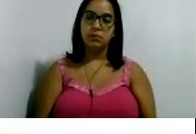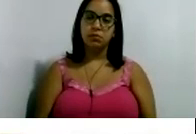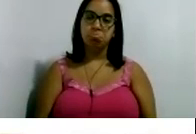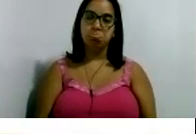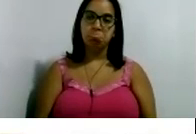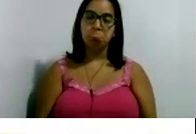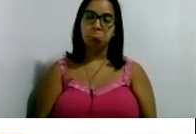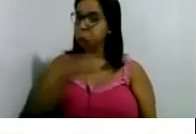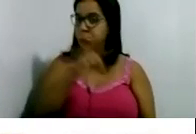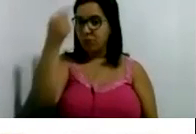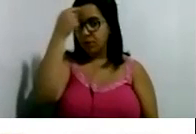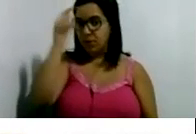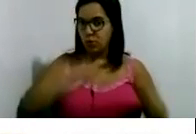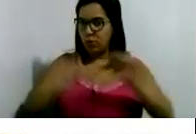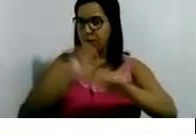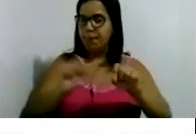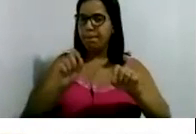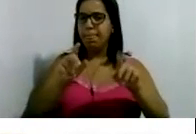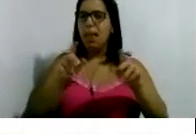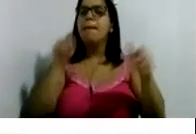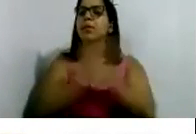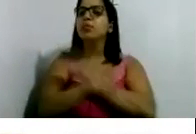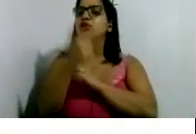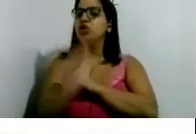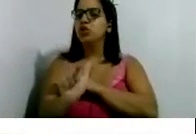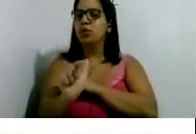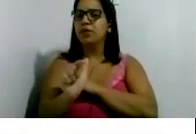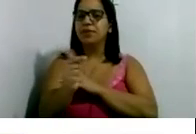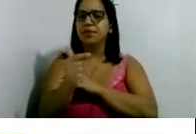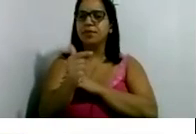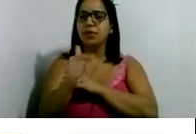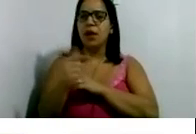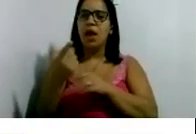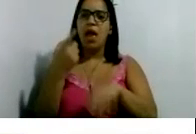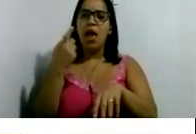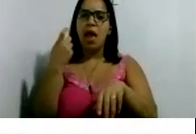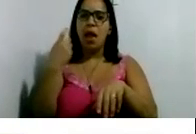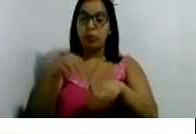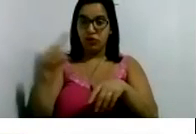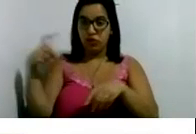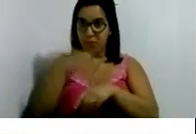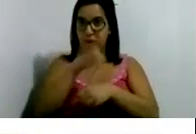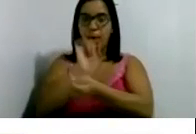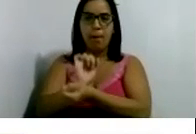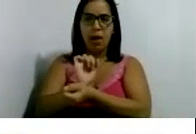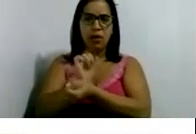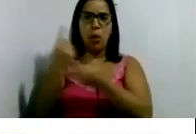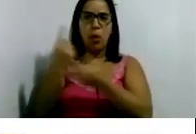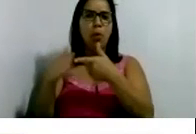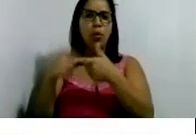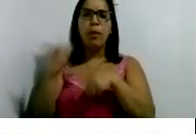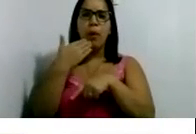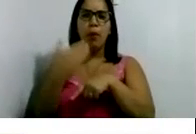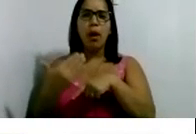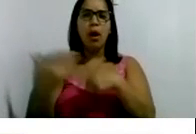Hein, pessoal? Não entendi a pergunta, professor. Um espermatozoide imaturo, imóvel. Qual que seria a consequência de um